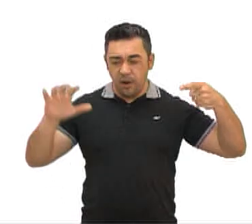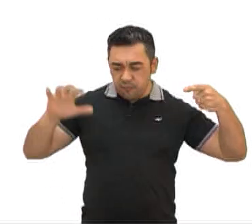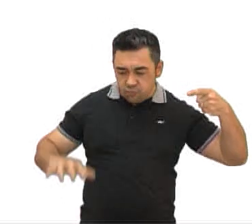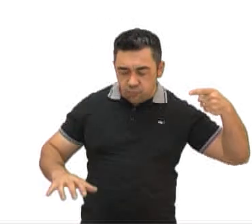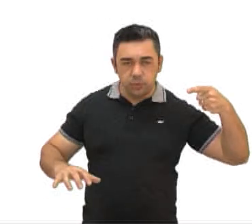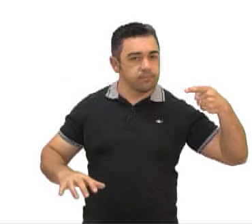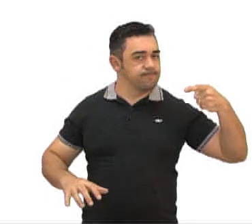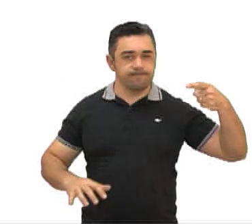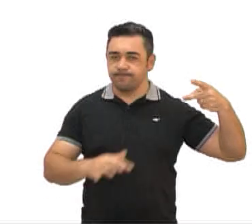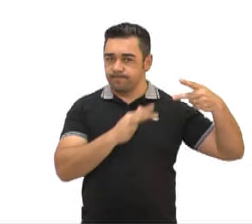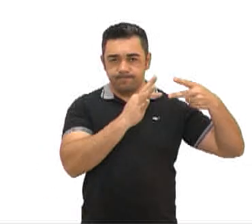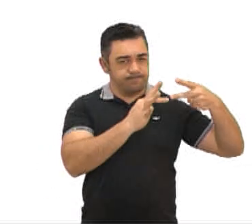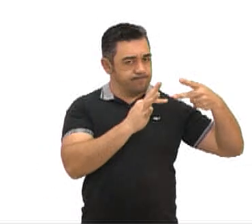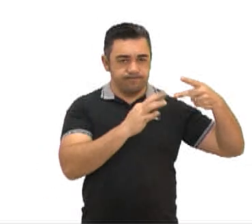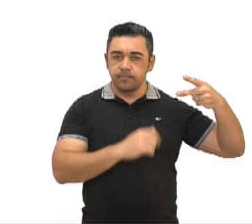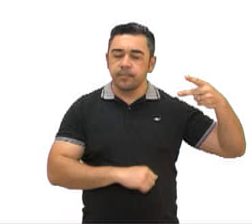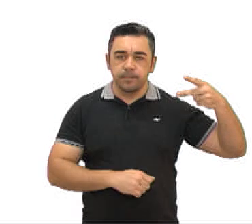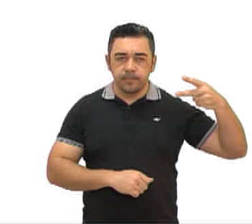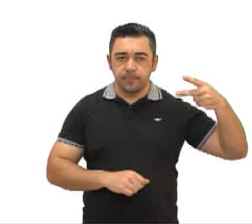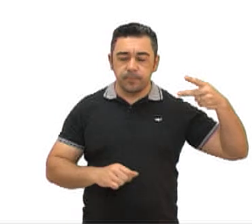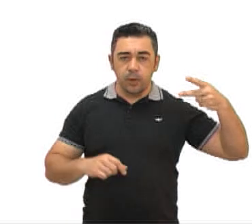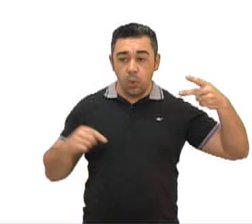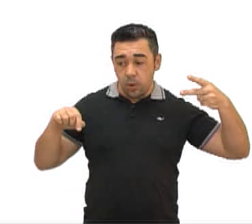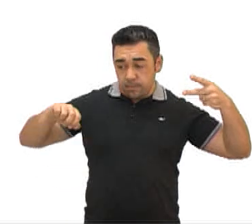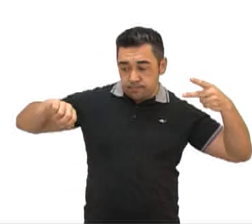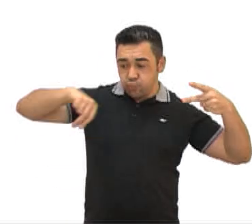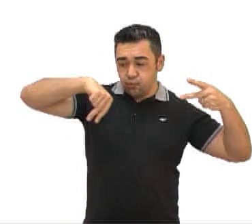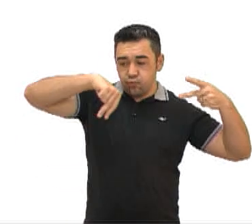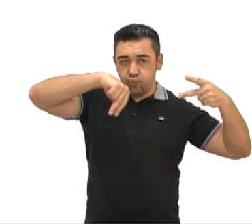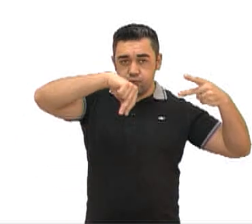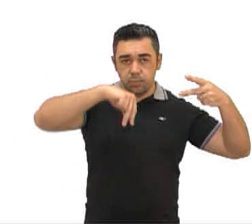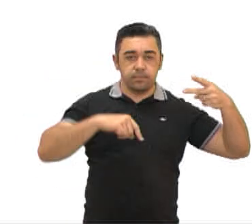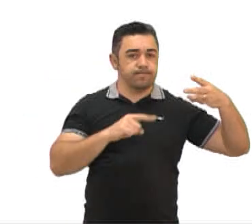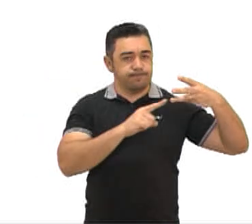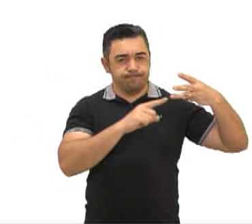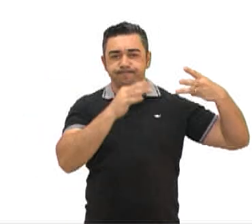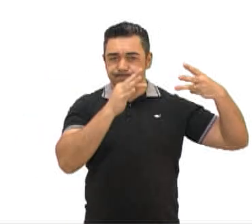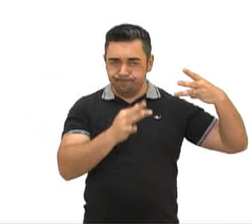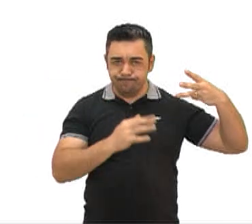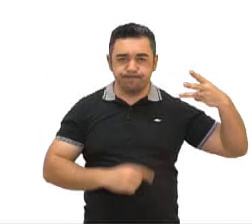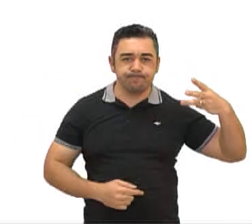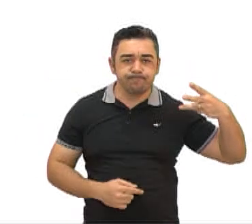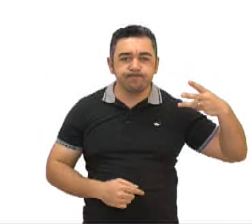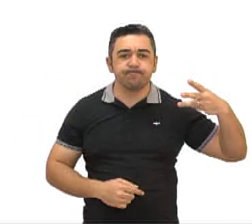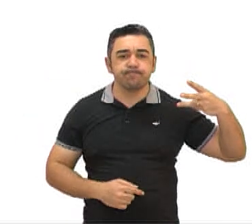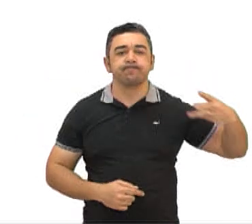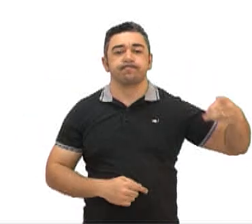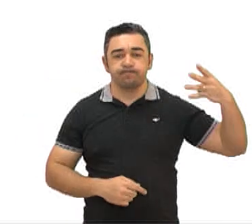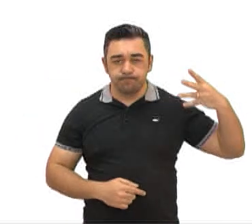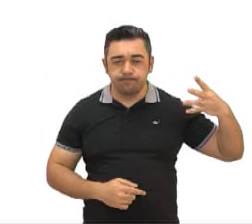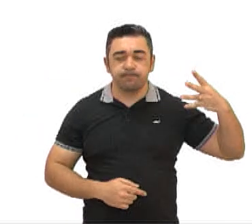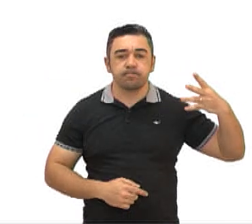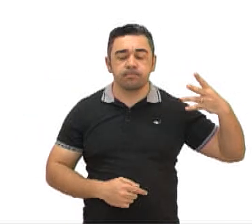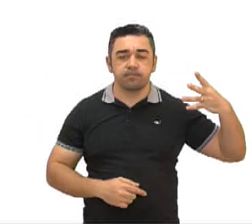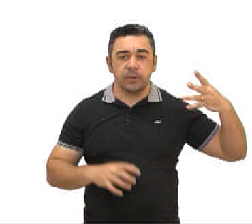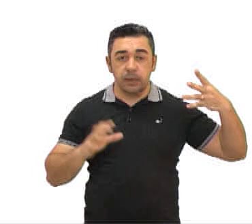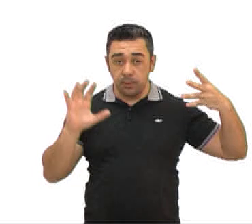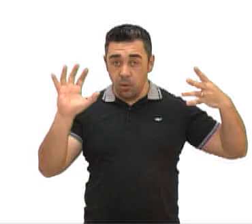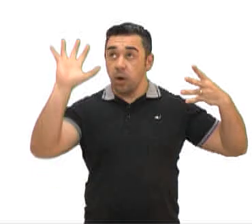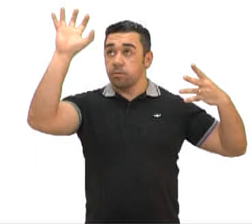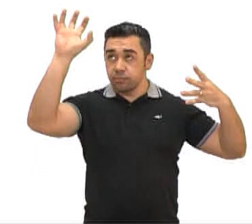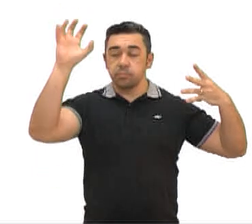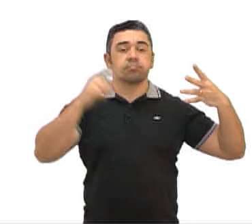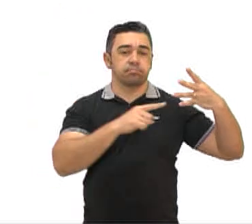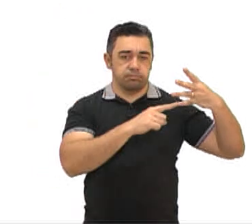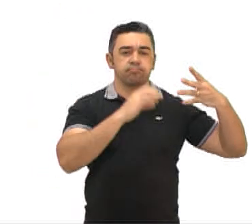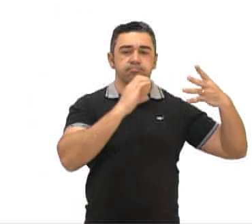na água, falta. Usar a piscina como apoio para o impulso, falta também. Segurar a bola com uma das